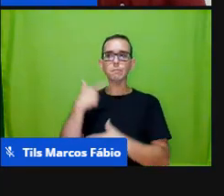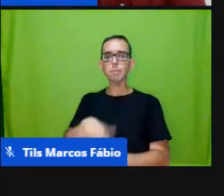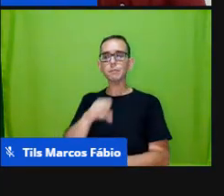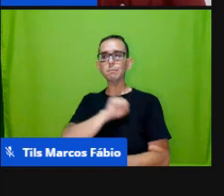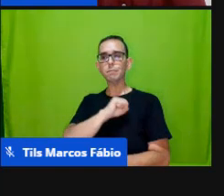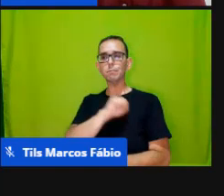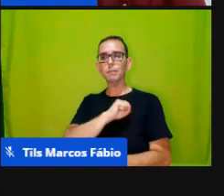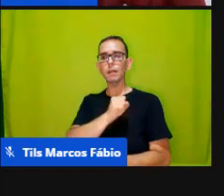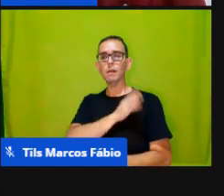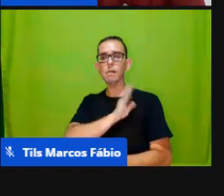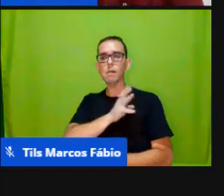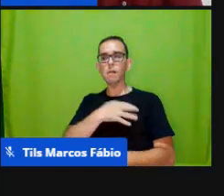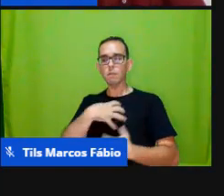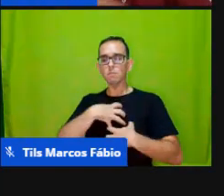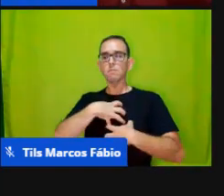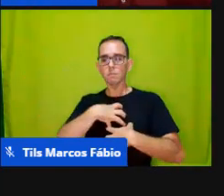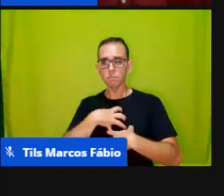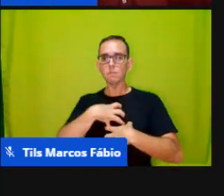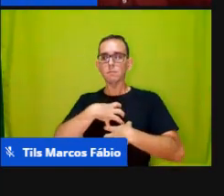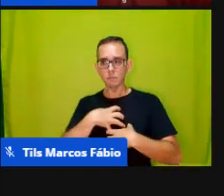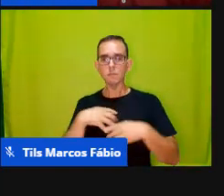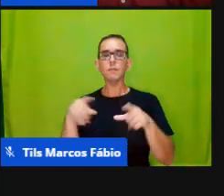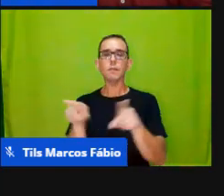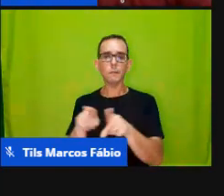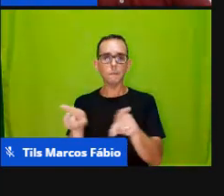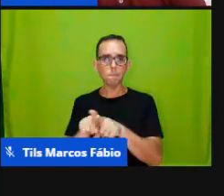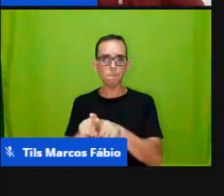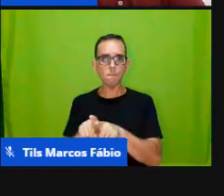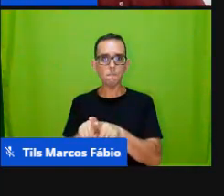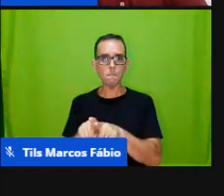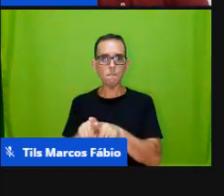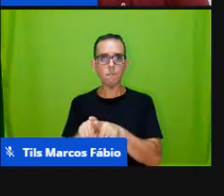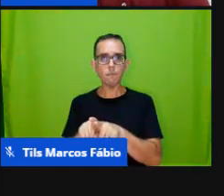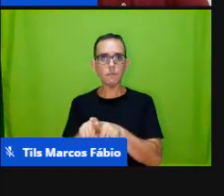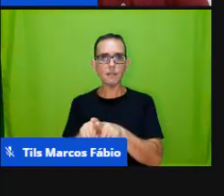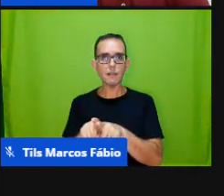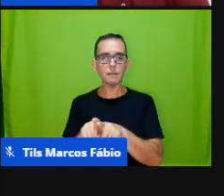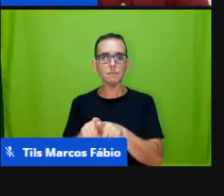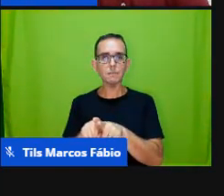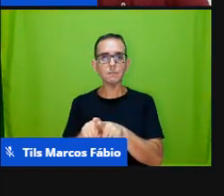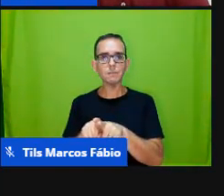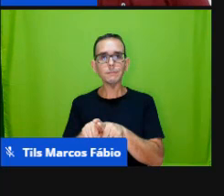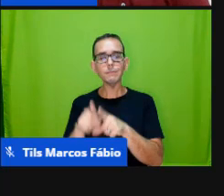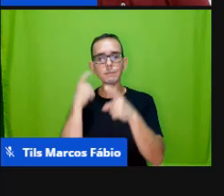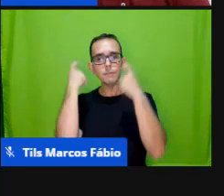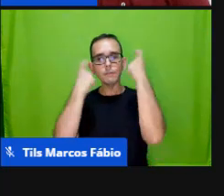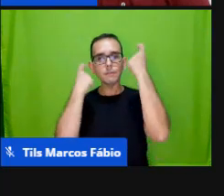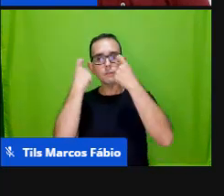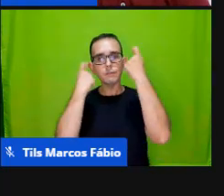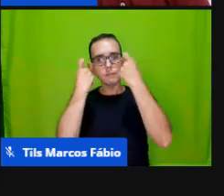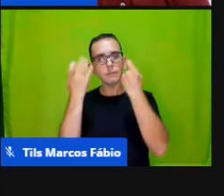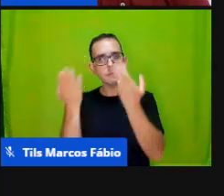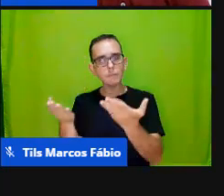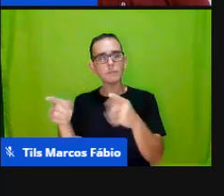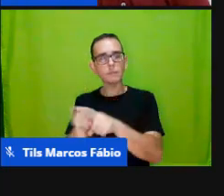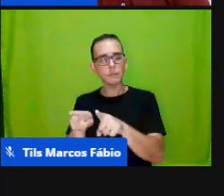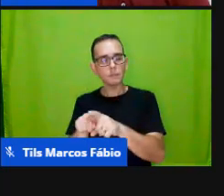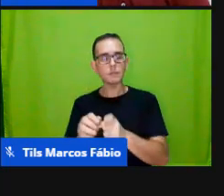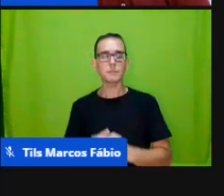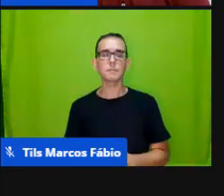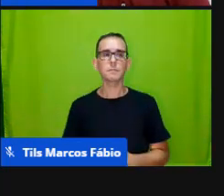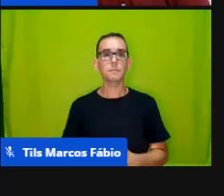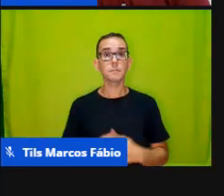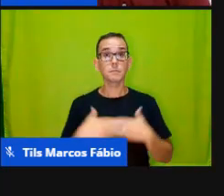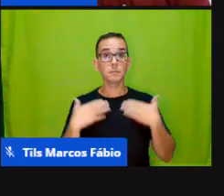e respiratórias. Então, a gente tem essa preocupação aí. Ah,